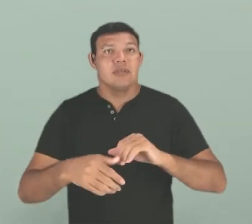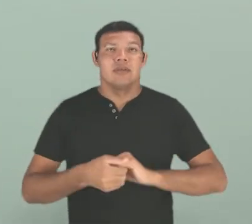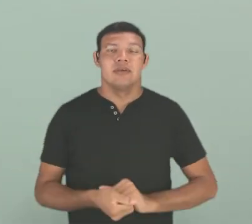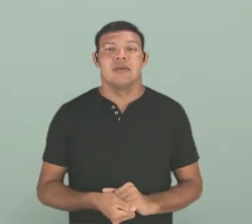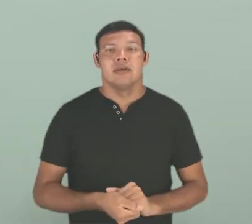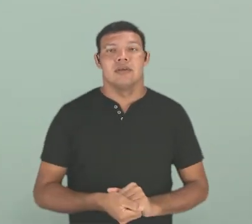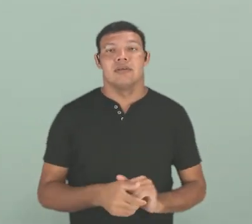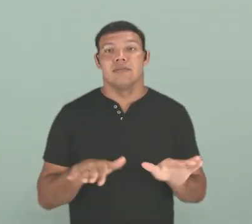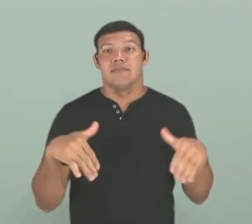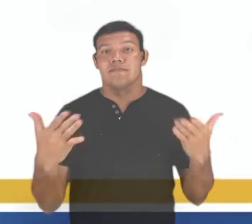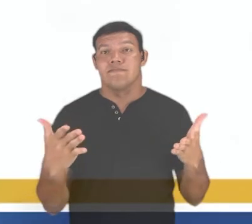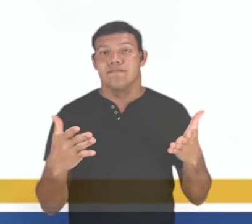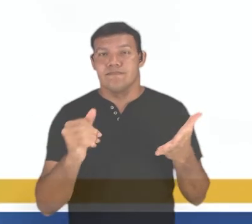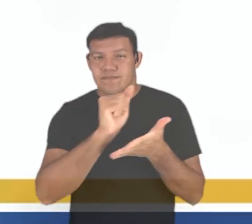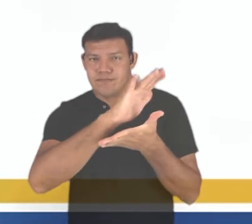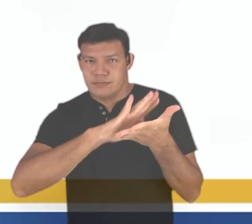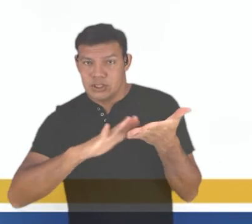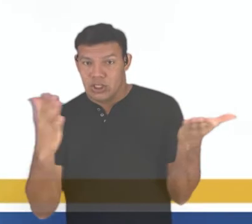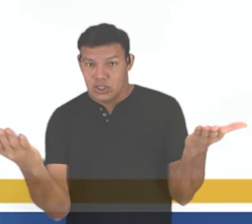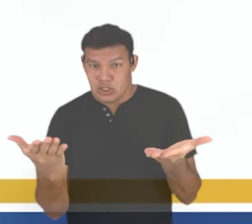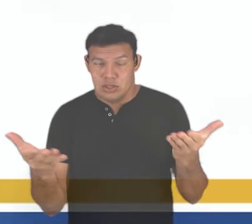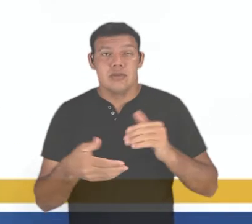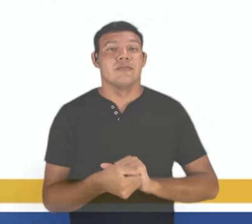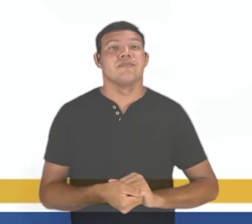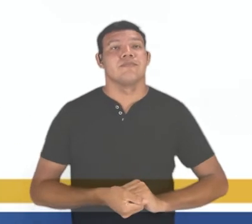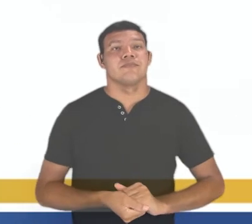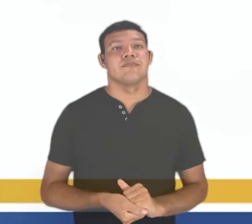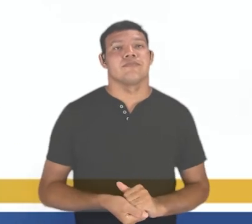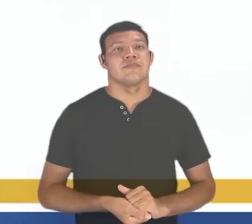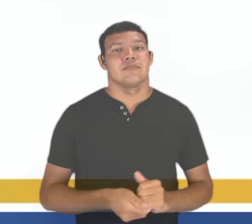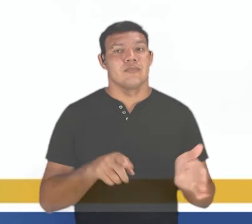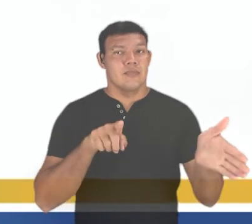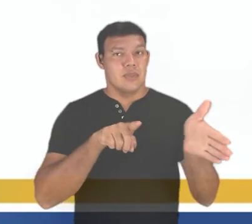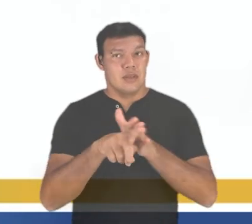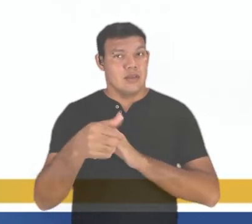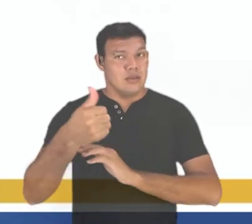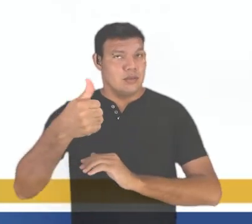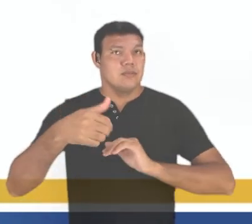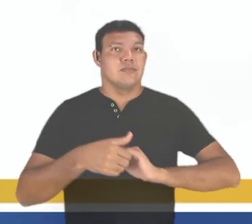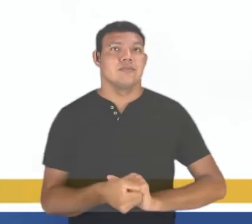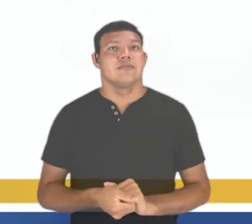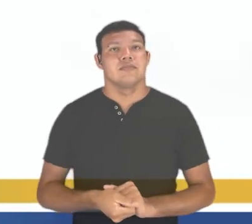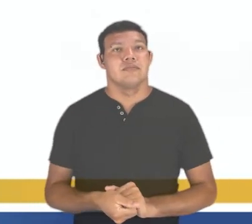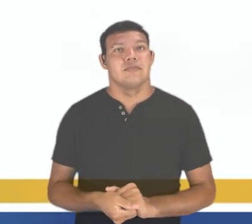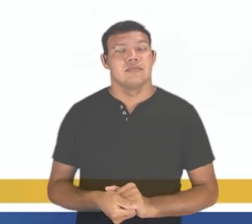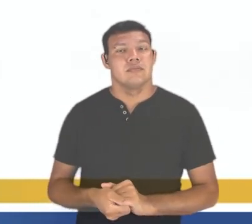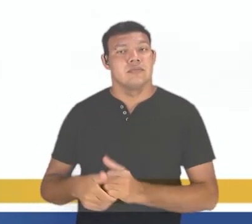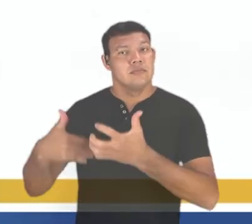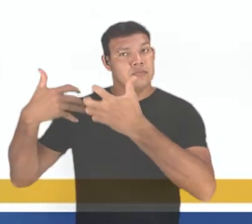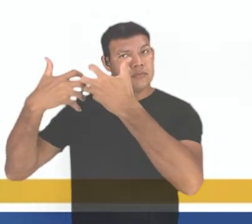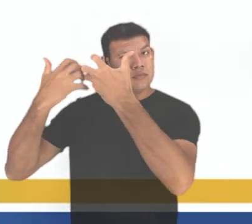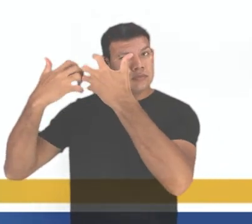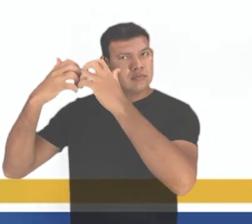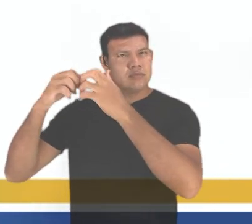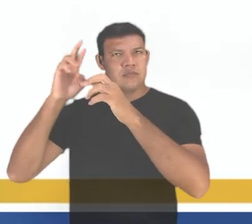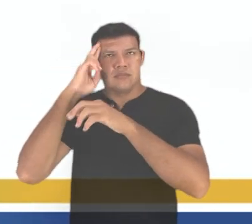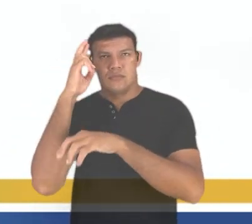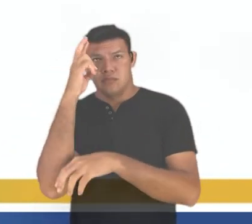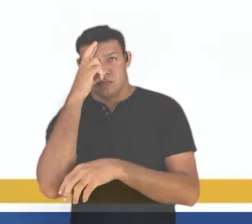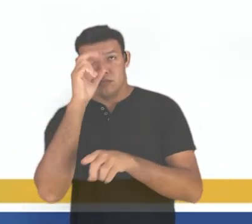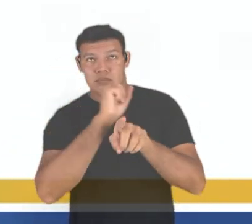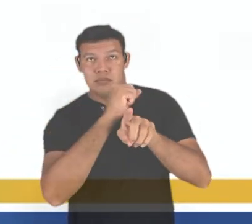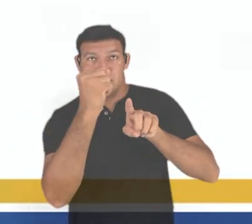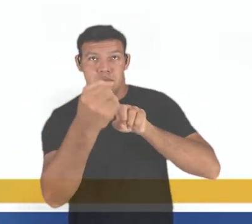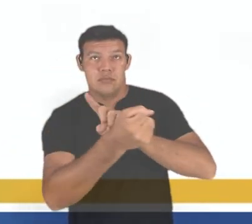tá bom? Então, vamos exercitar um pouquinho? Vamos para a atividade? Primeira questão. As reflexões históricas